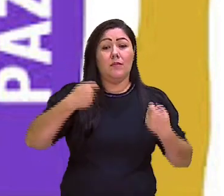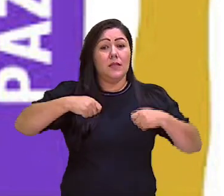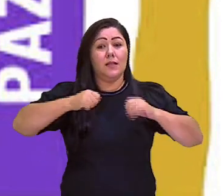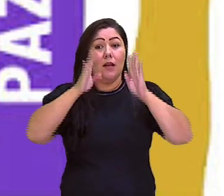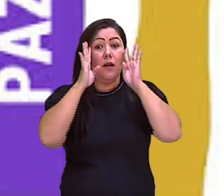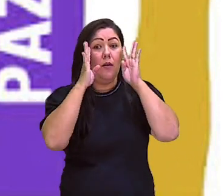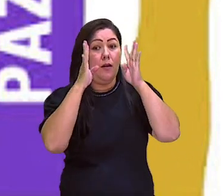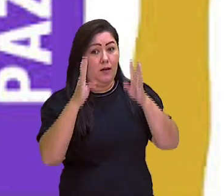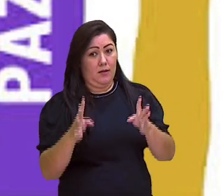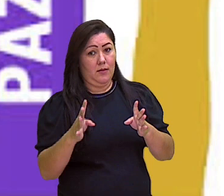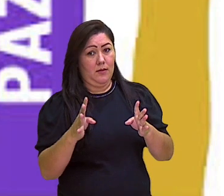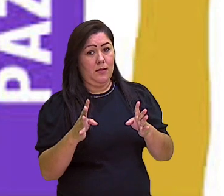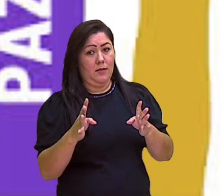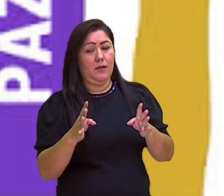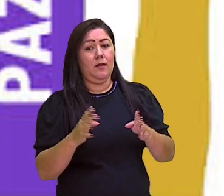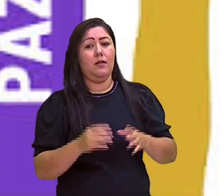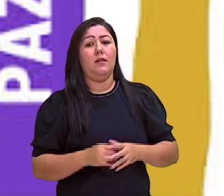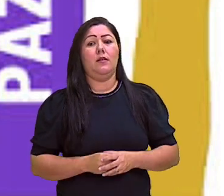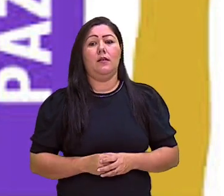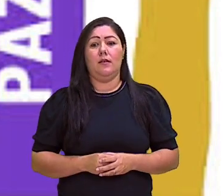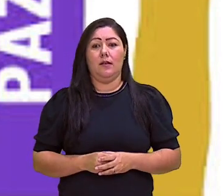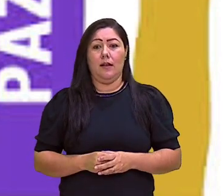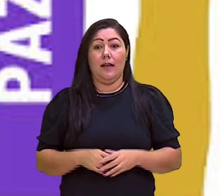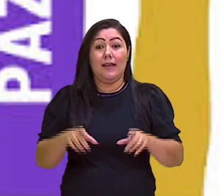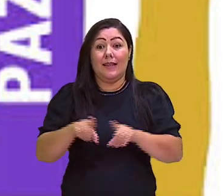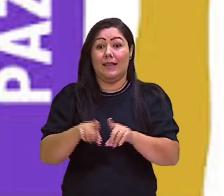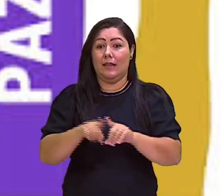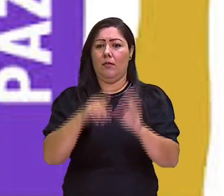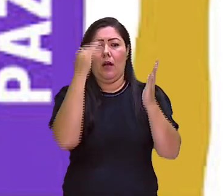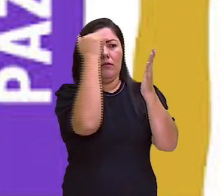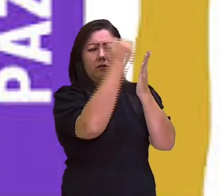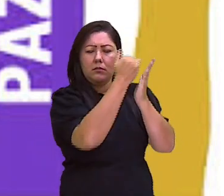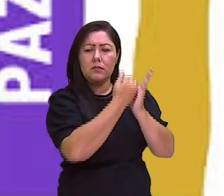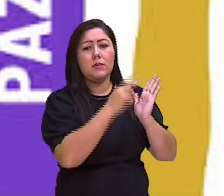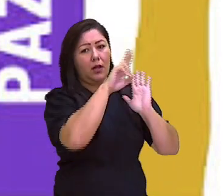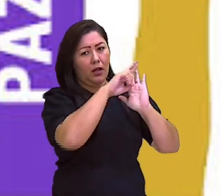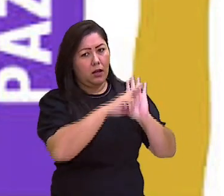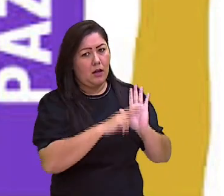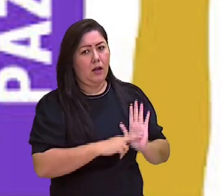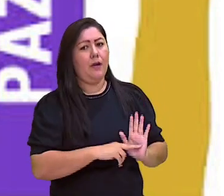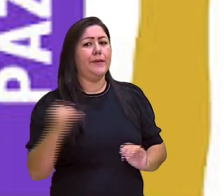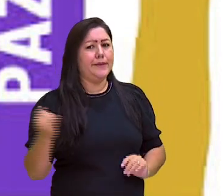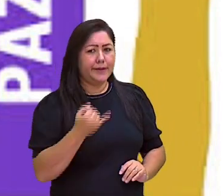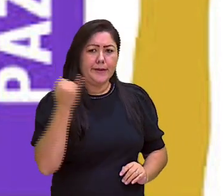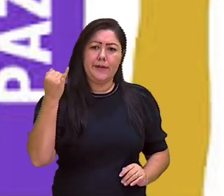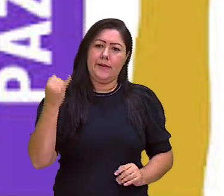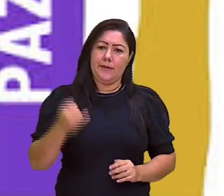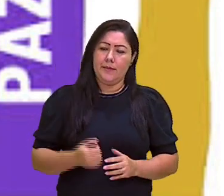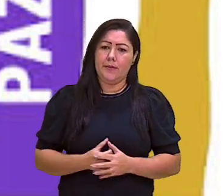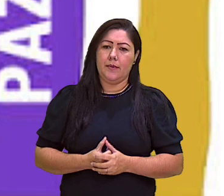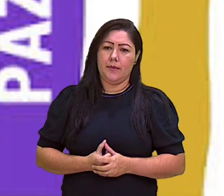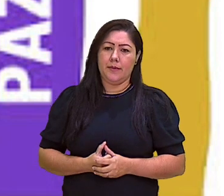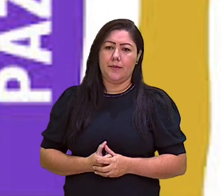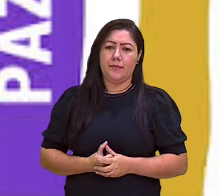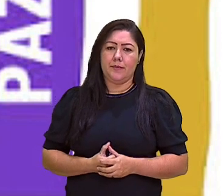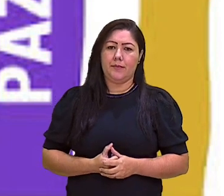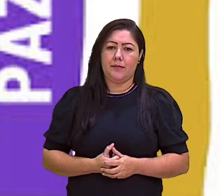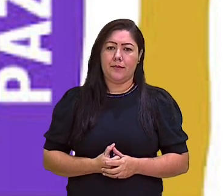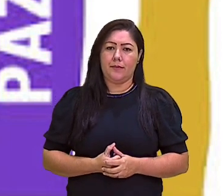sem esquecer dos deveres. Os deveres são muito importantes, são